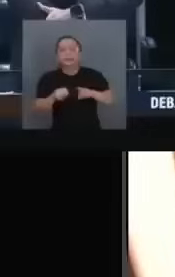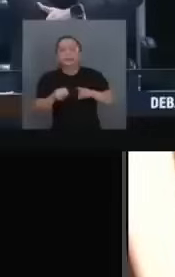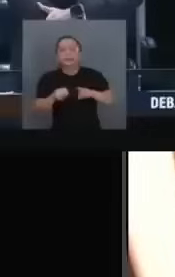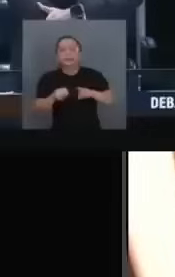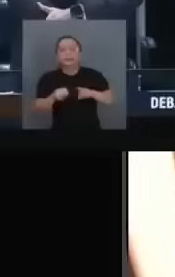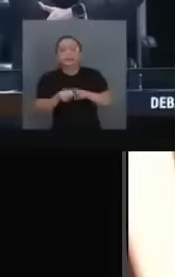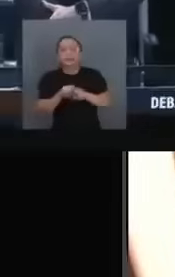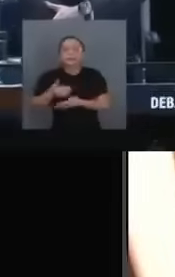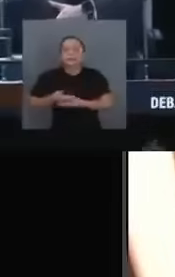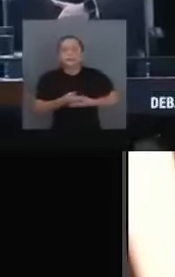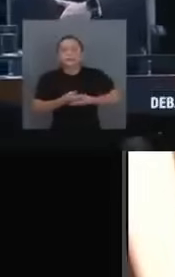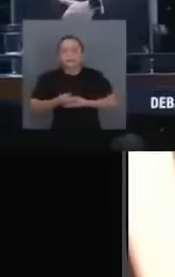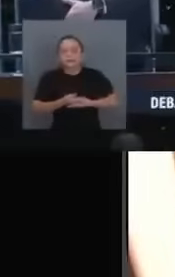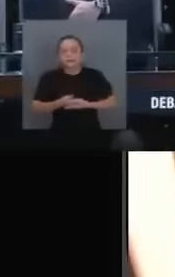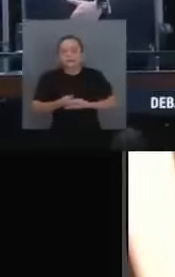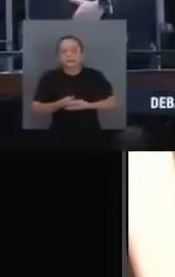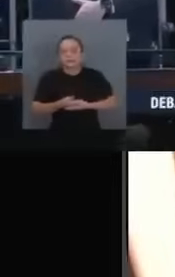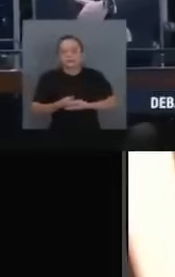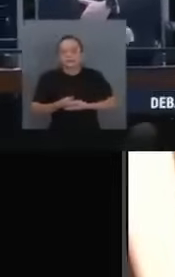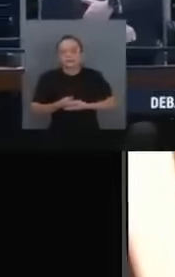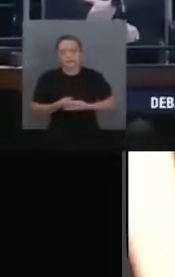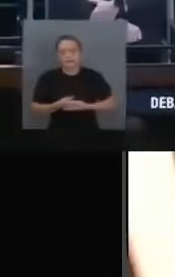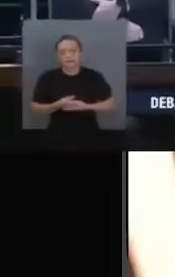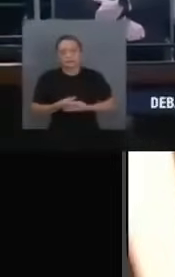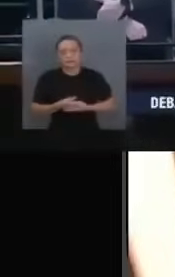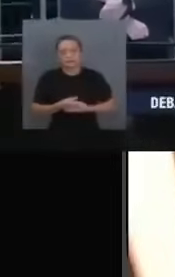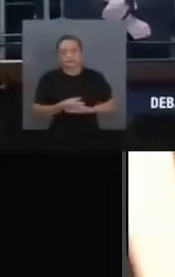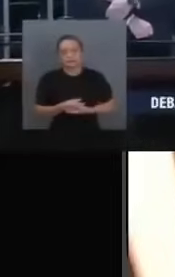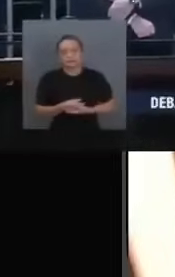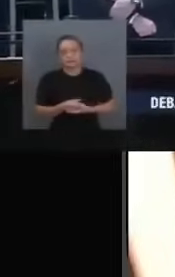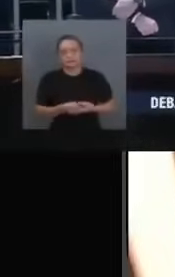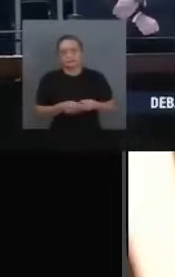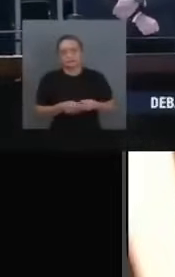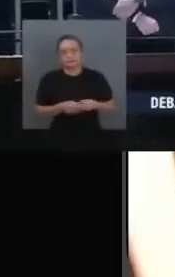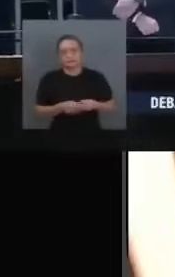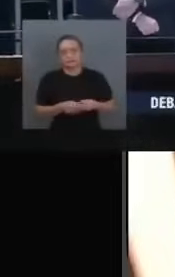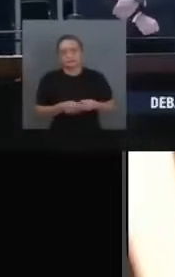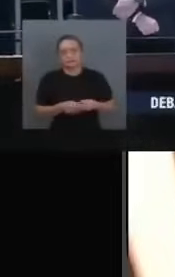Nossa, gente, olha aqui. Do aborto. São duas vidas envolvidas.